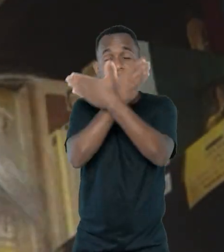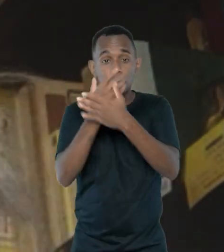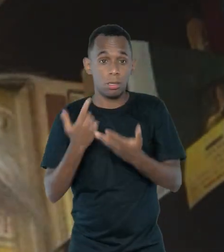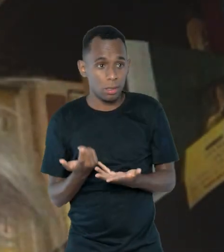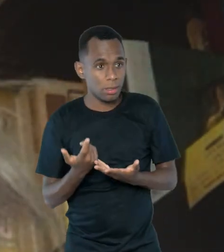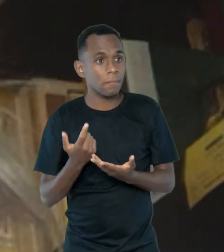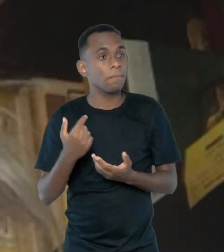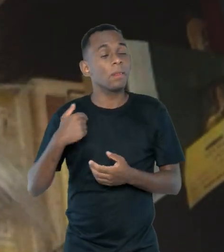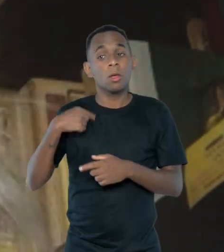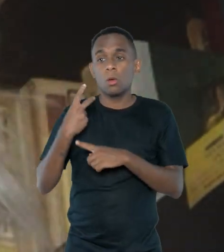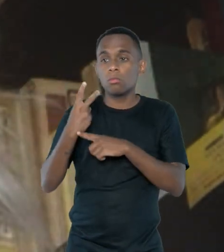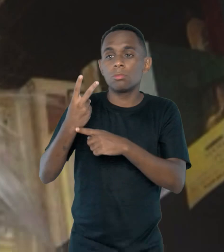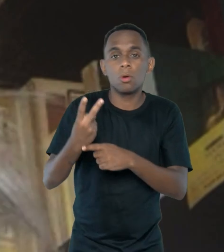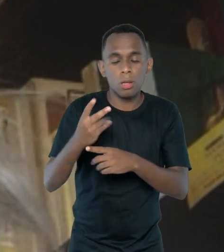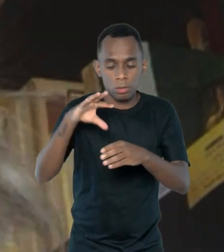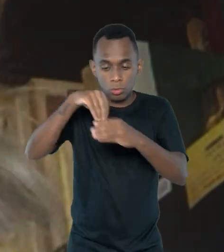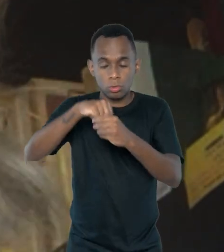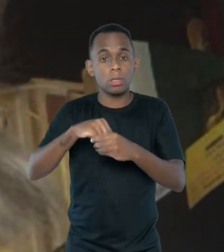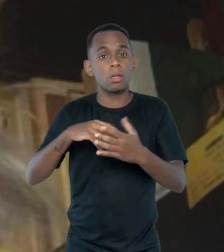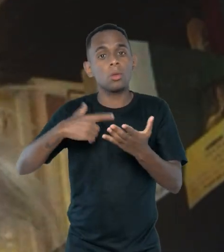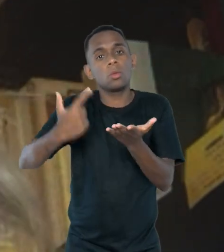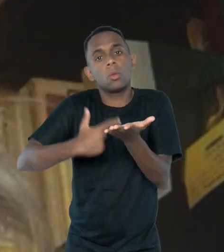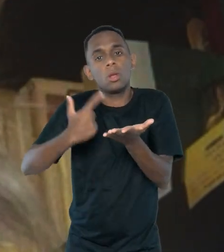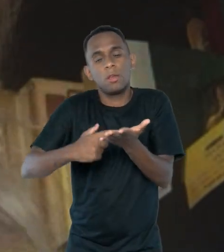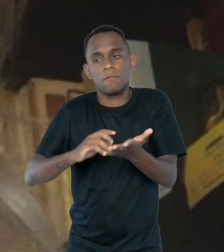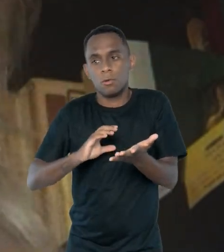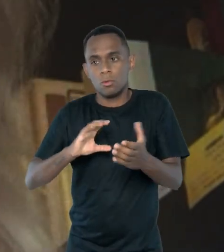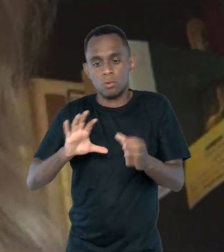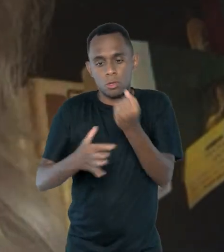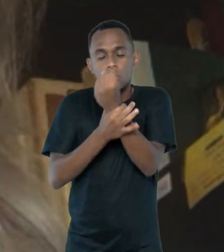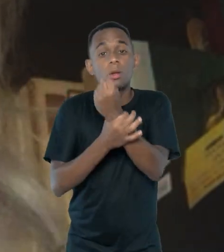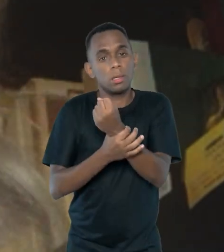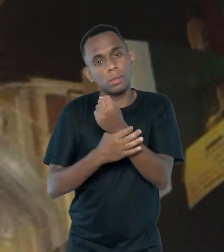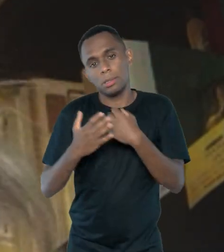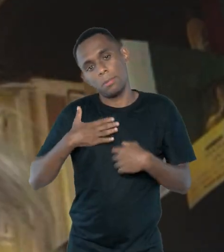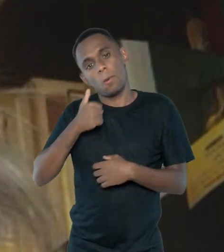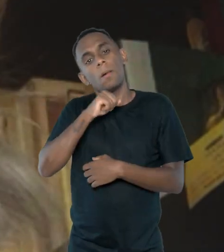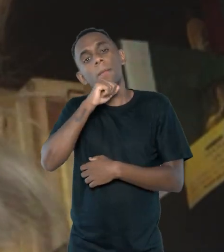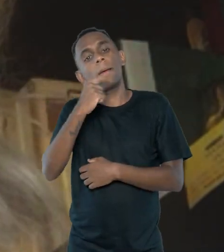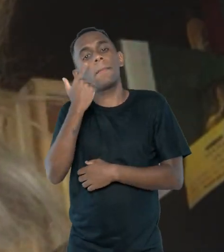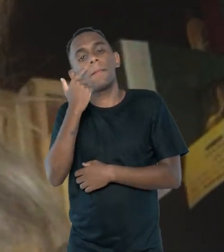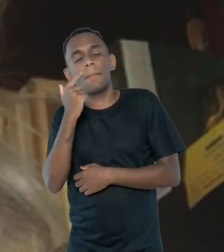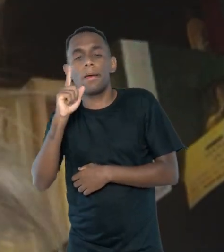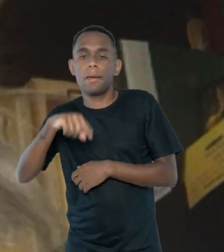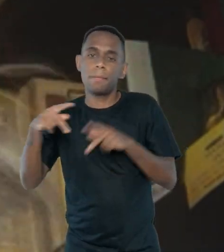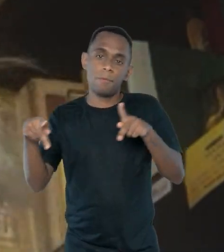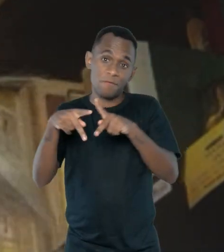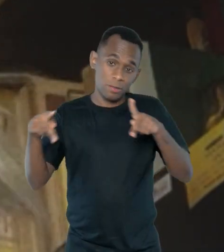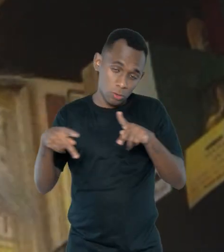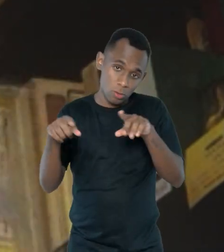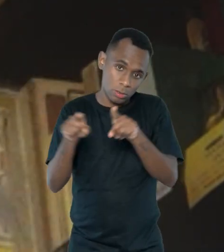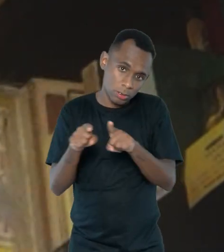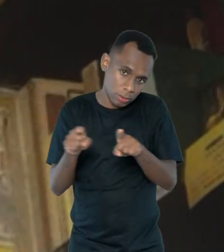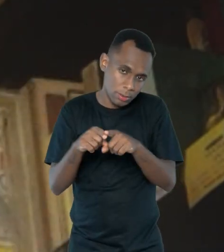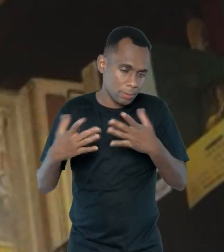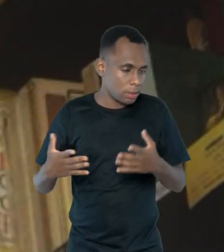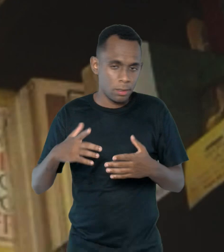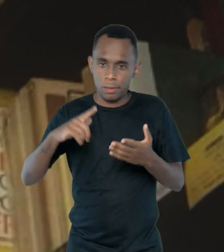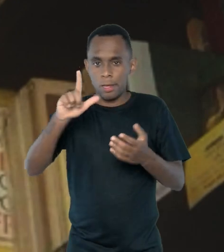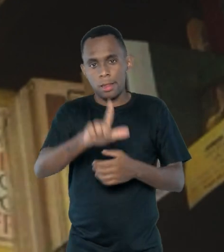eu busquei refúgio nos livros. E eu sou filha de professora. E a literatura me